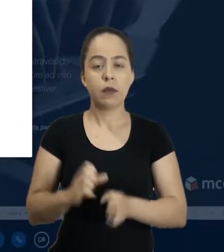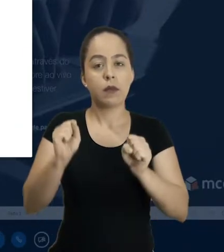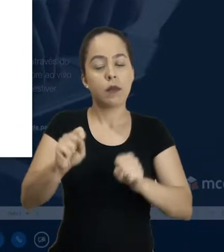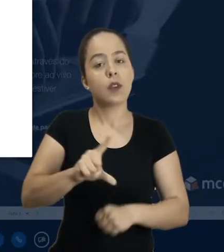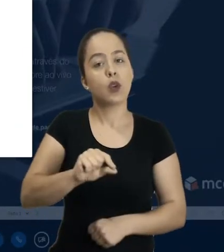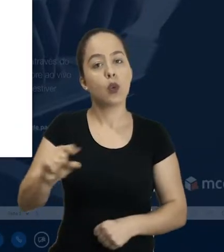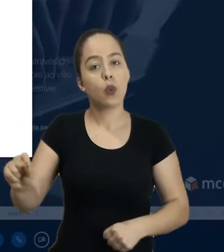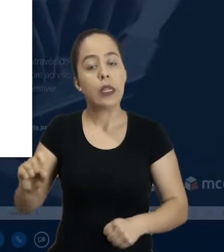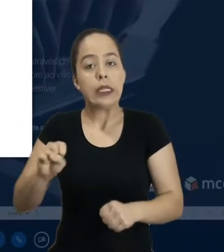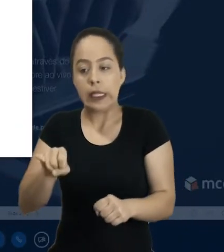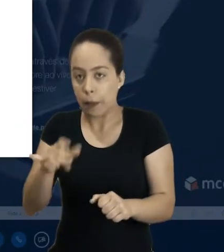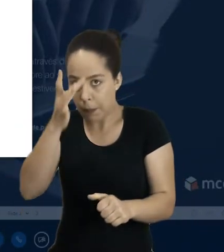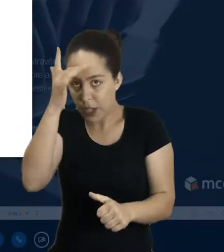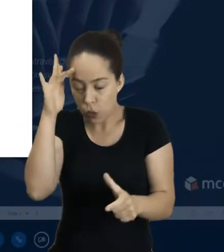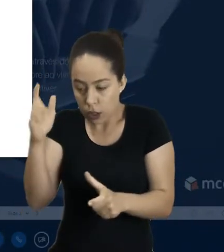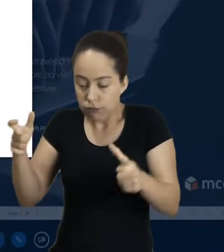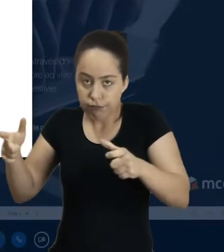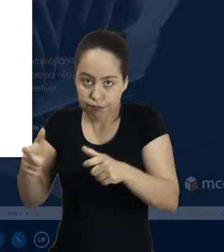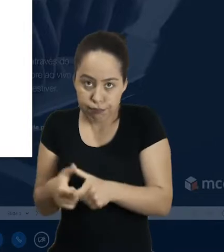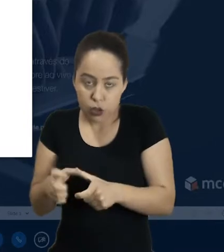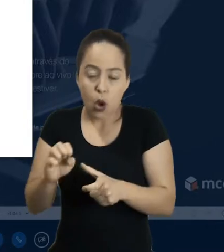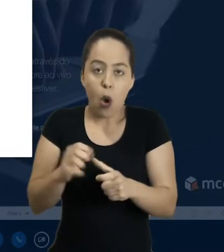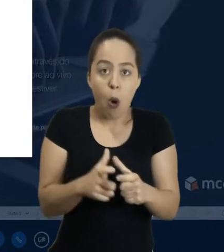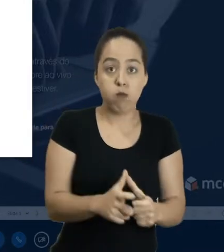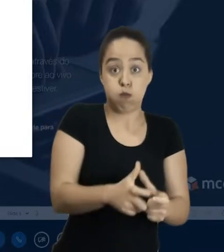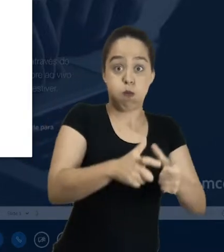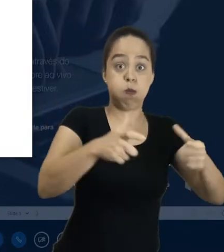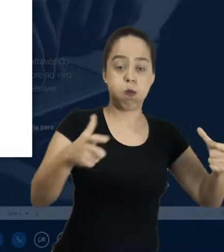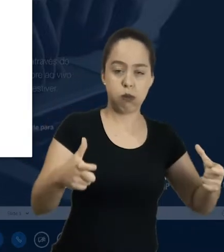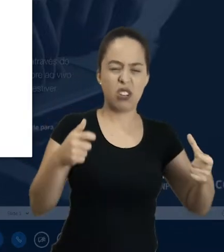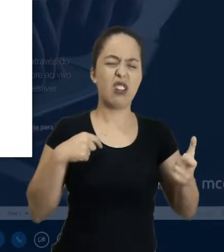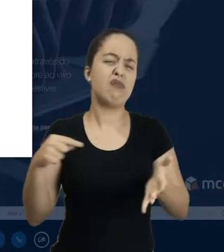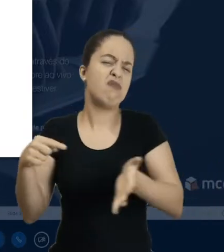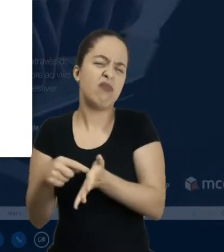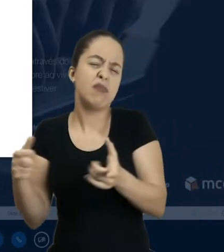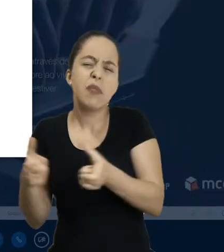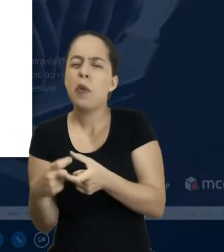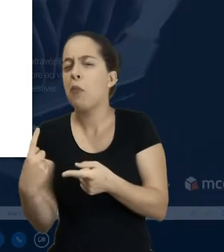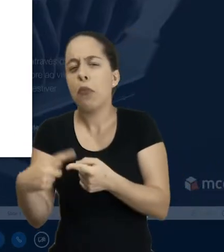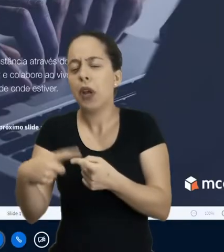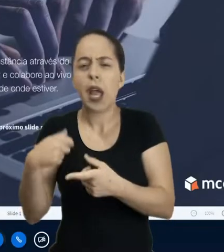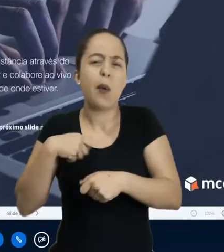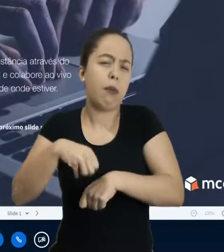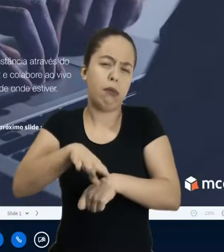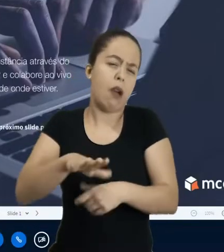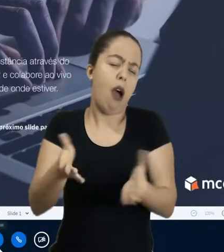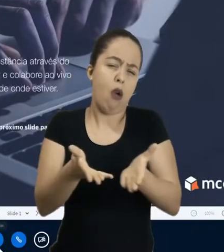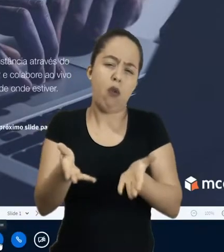Aqui você pode escolher o tamanho da sala, pequeno ou grande. Vou marcar pequeno, porque vai ser transmitido.